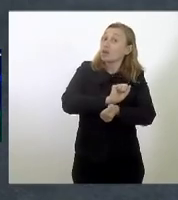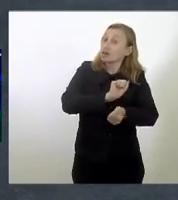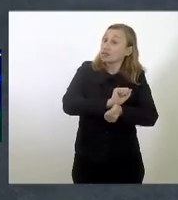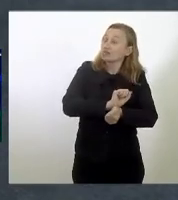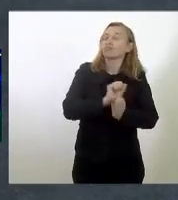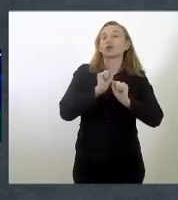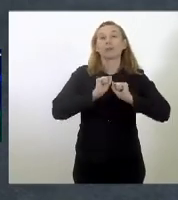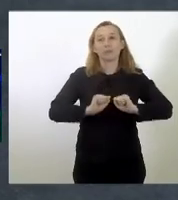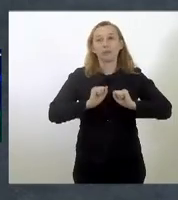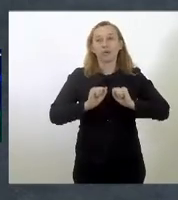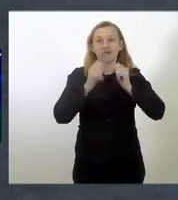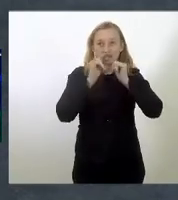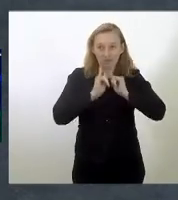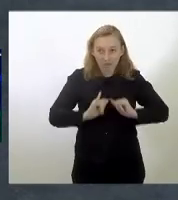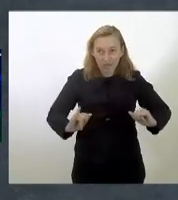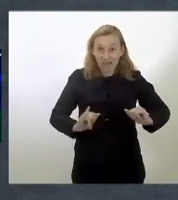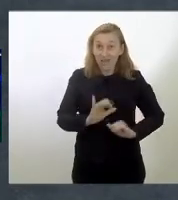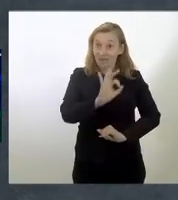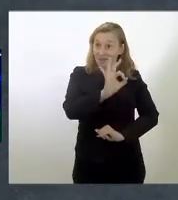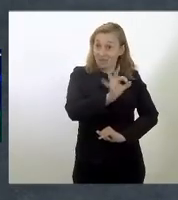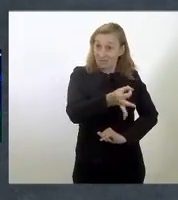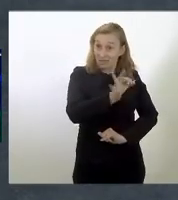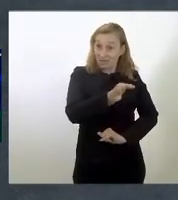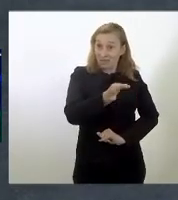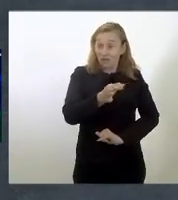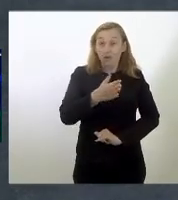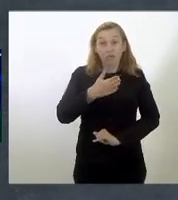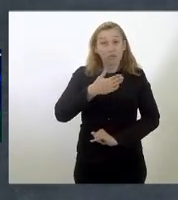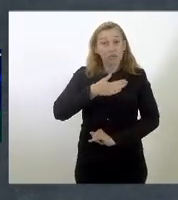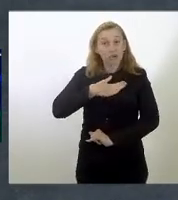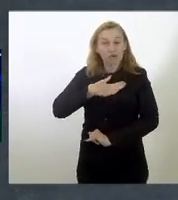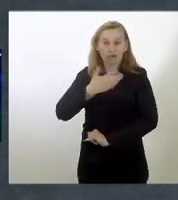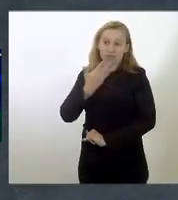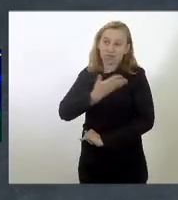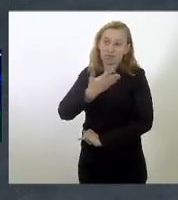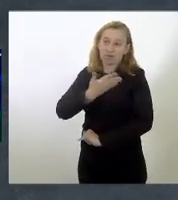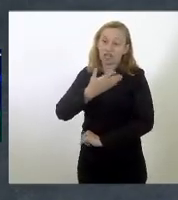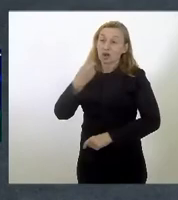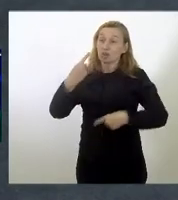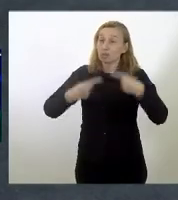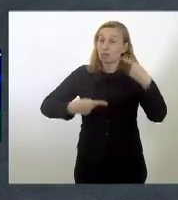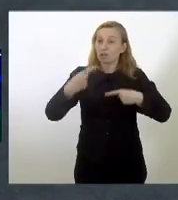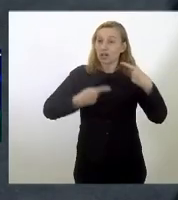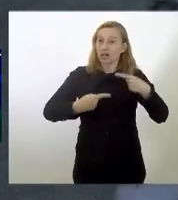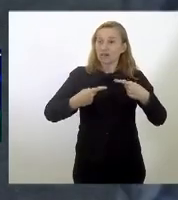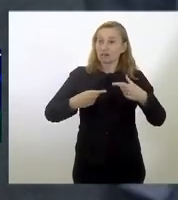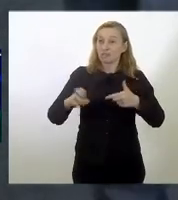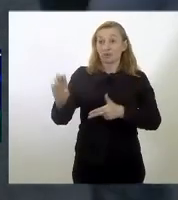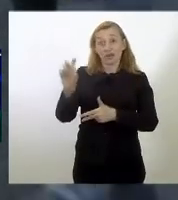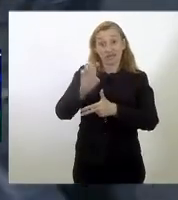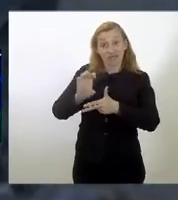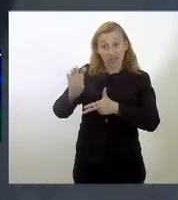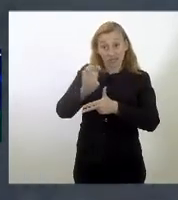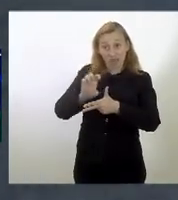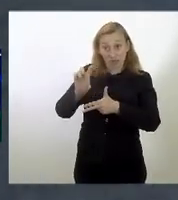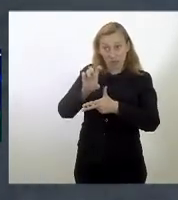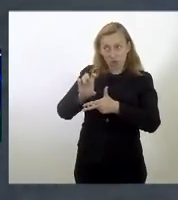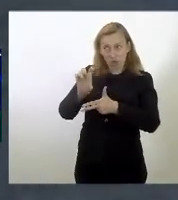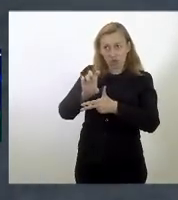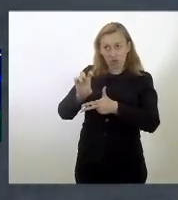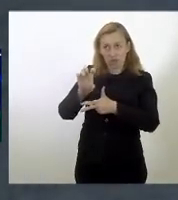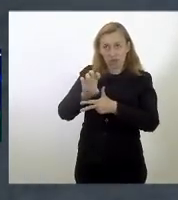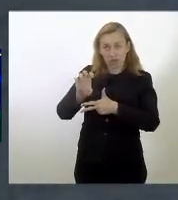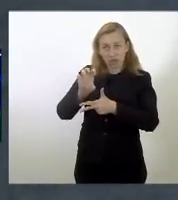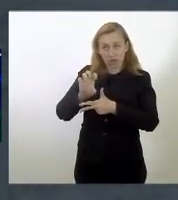eu possa anunciar oficialmente o meu parceiro político no Executivo. Quero dizer, Vossa